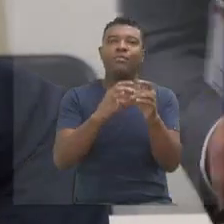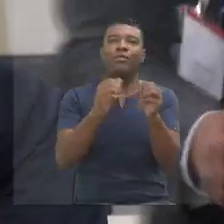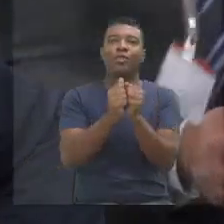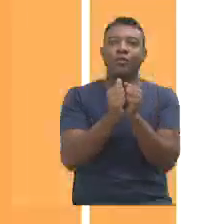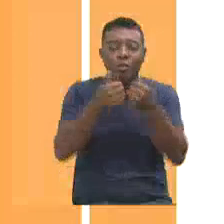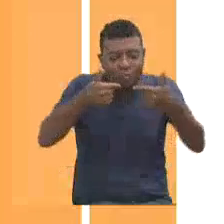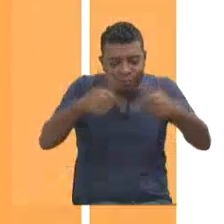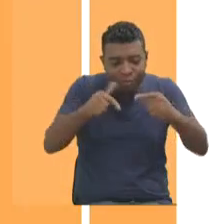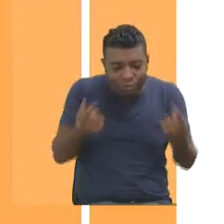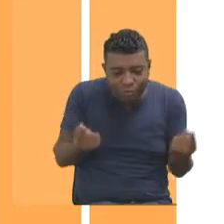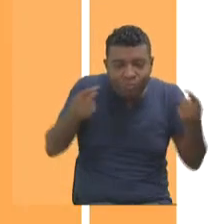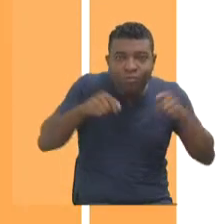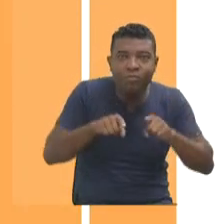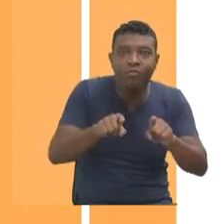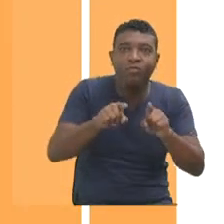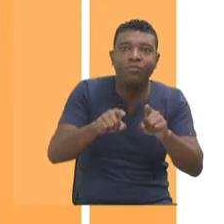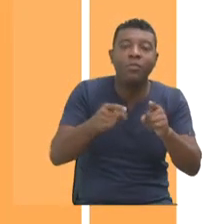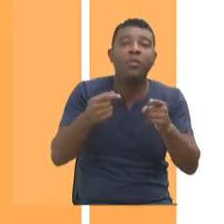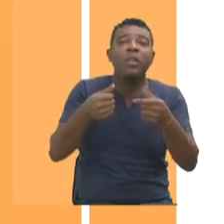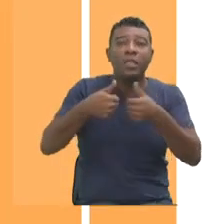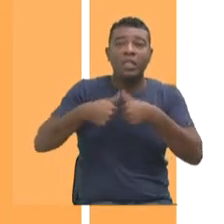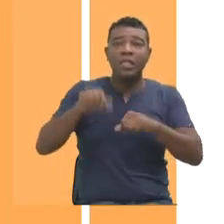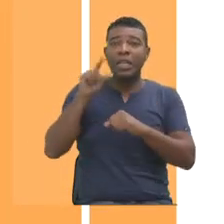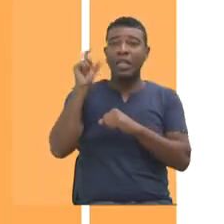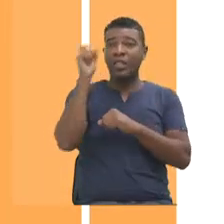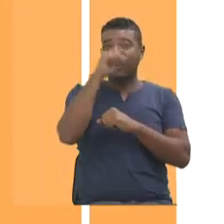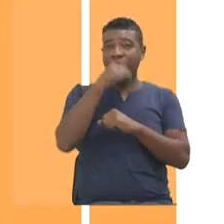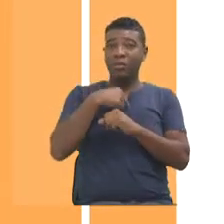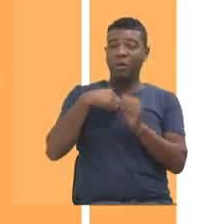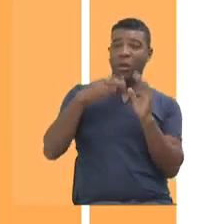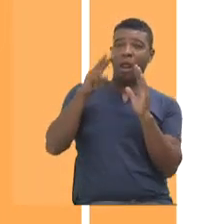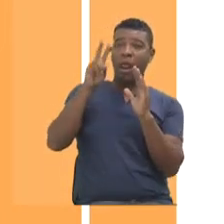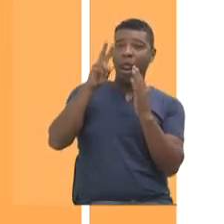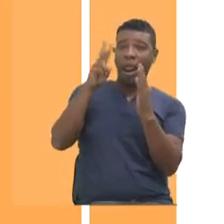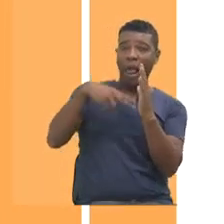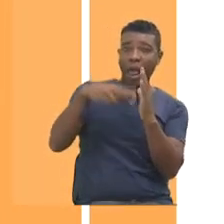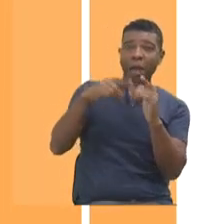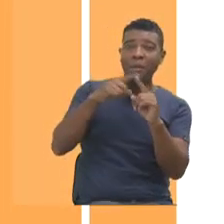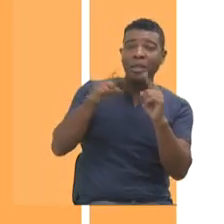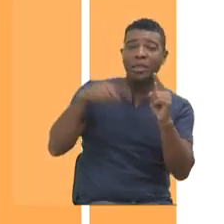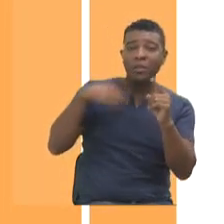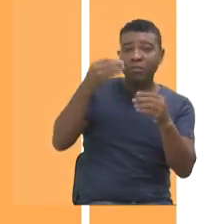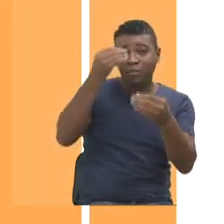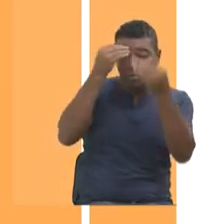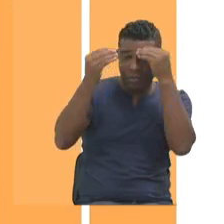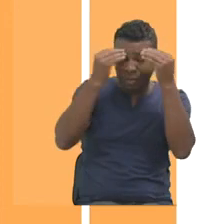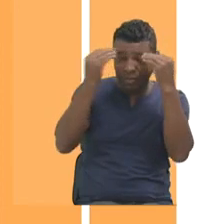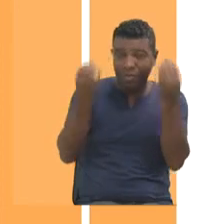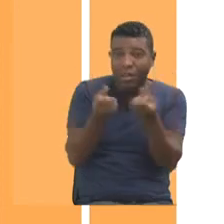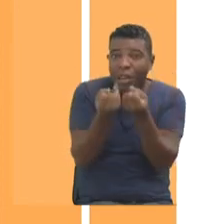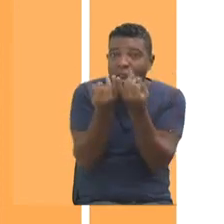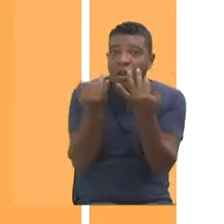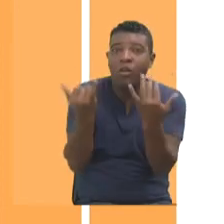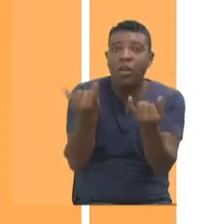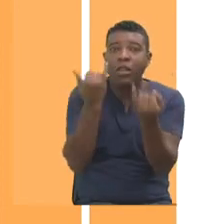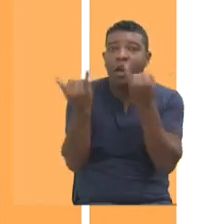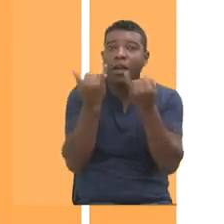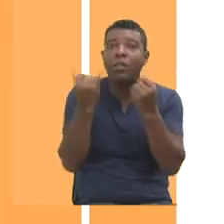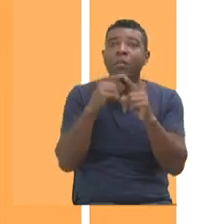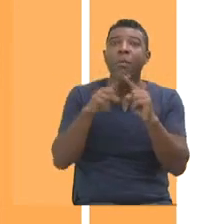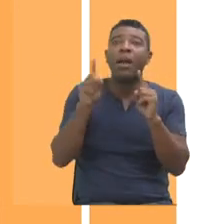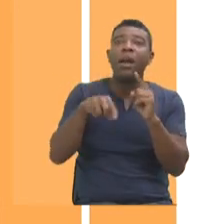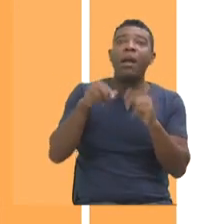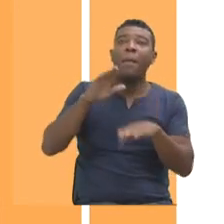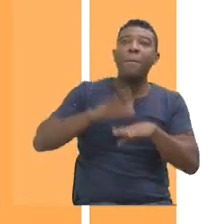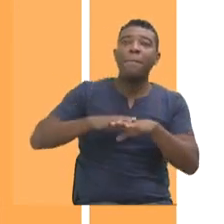Tá difícil de eu ler mas eu acho que eu decorei um pouco os dados mas são mais de 9 bilhões